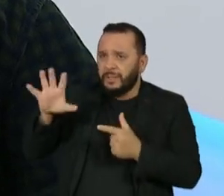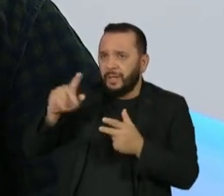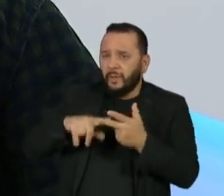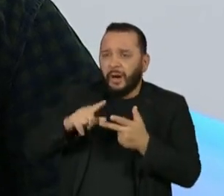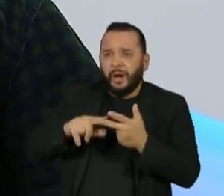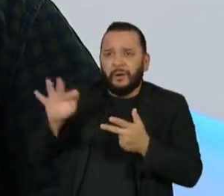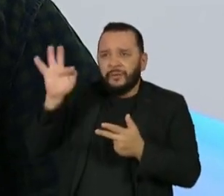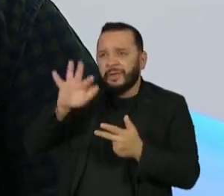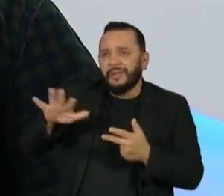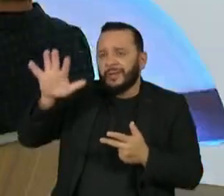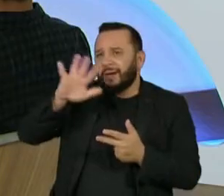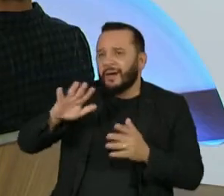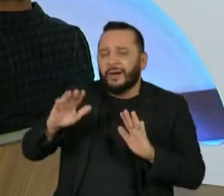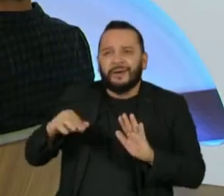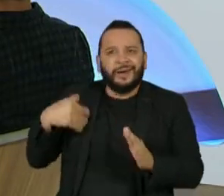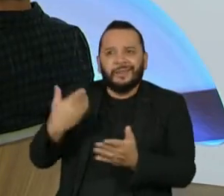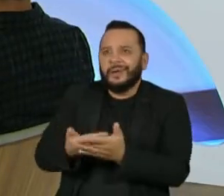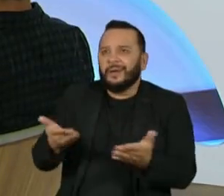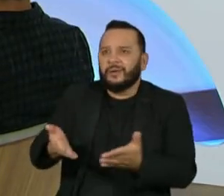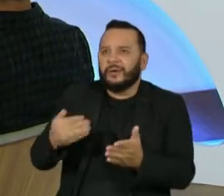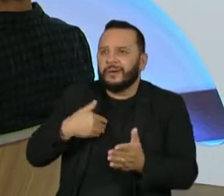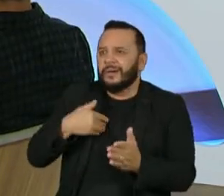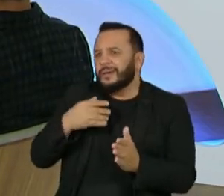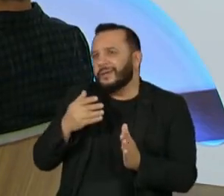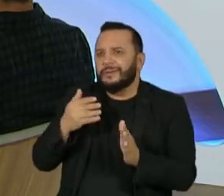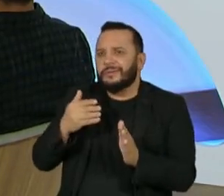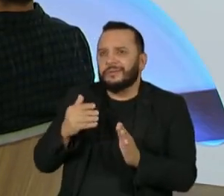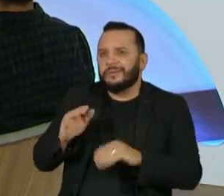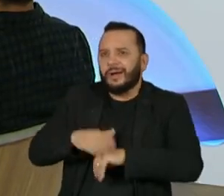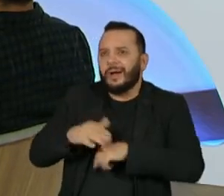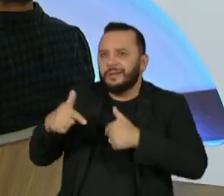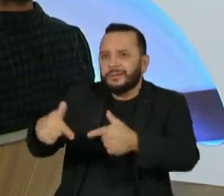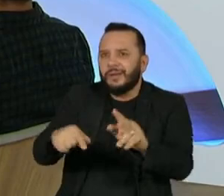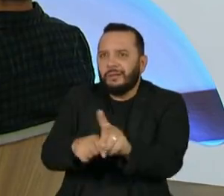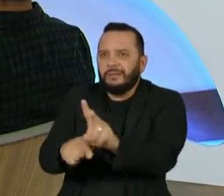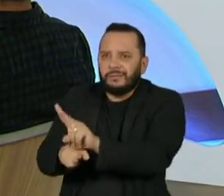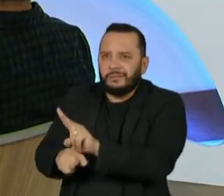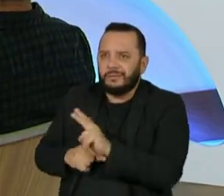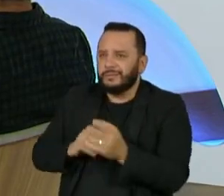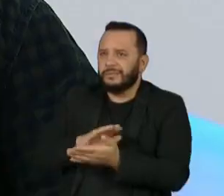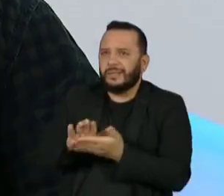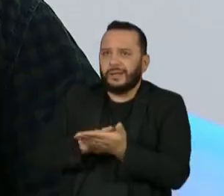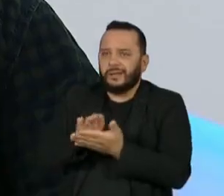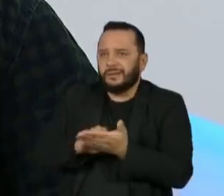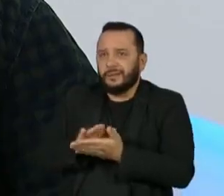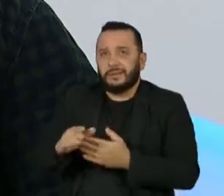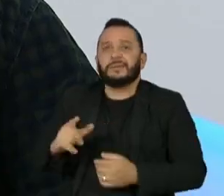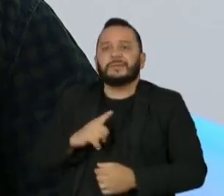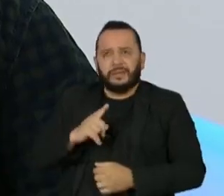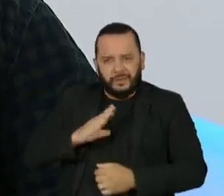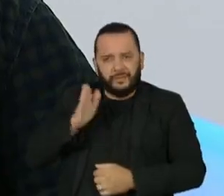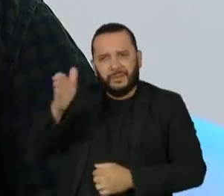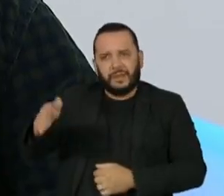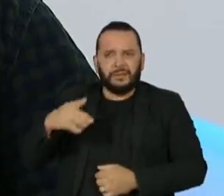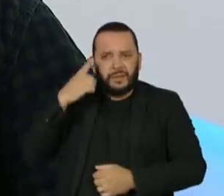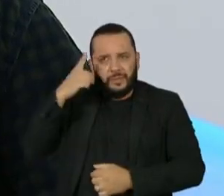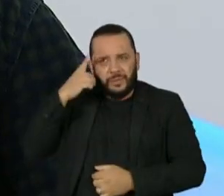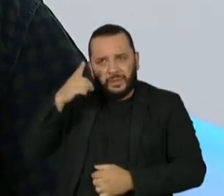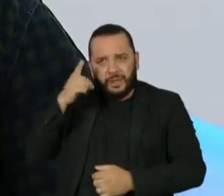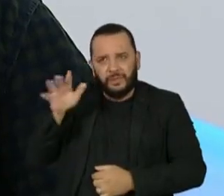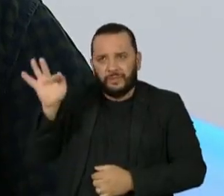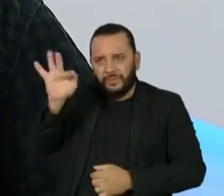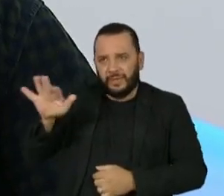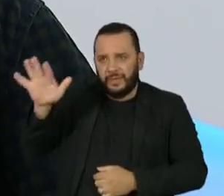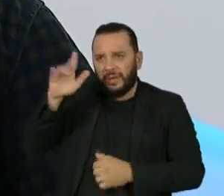o problema que afeta e vem afligindo os povos indígenas do Vale do Javari nós tivemos lá Deputados Federais e